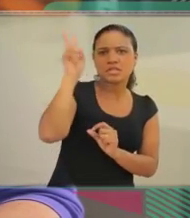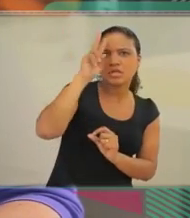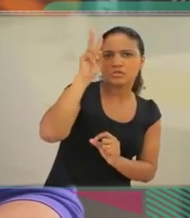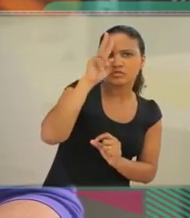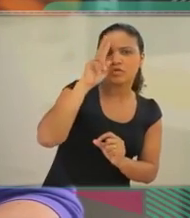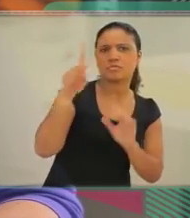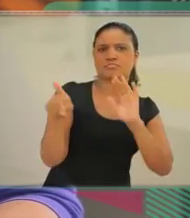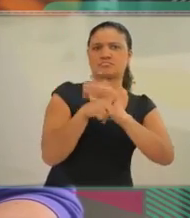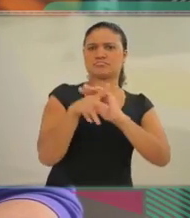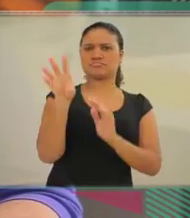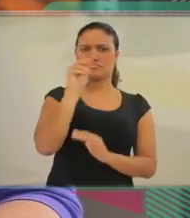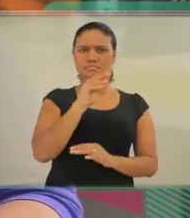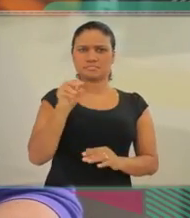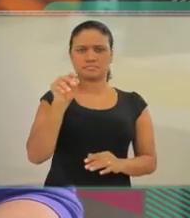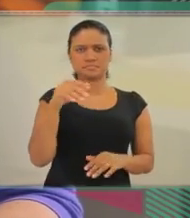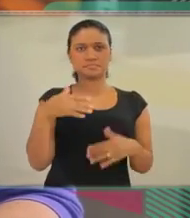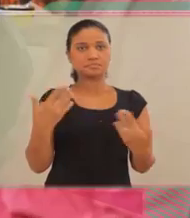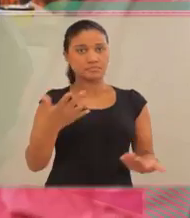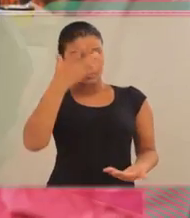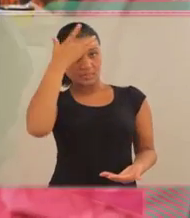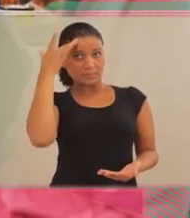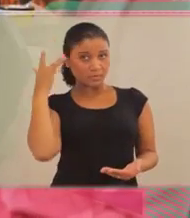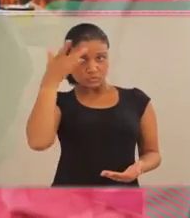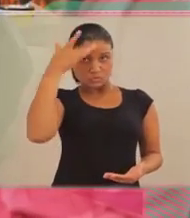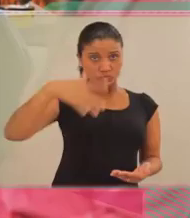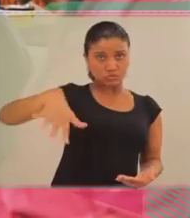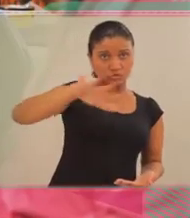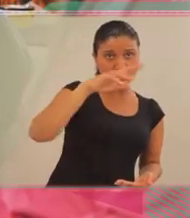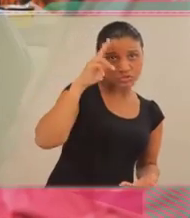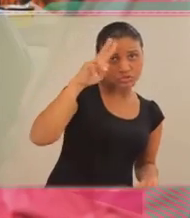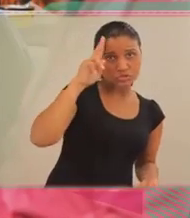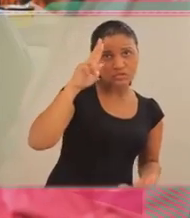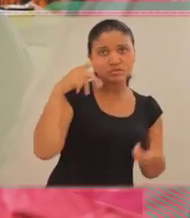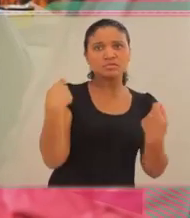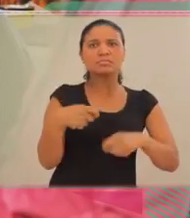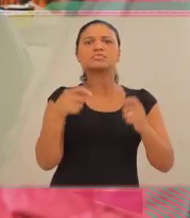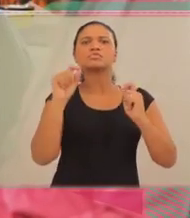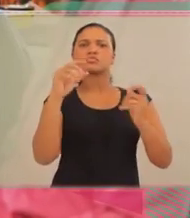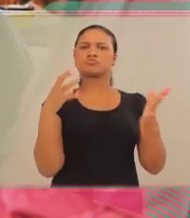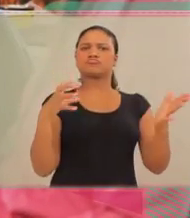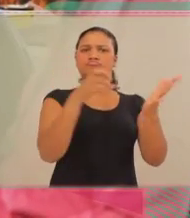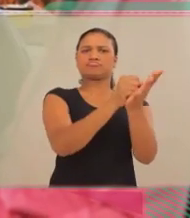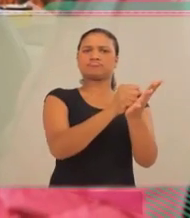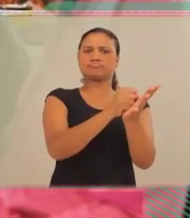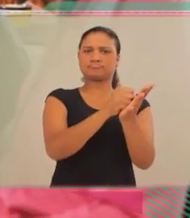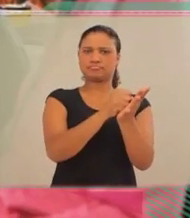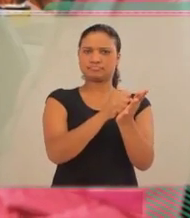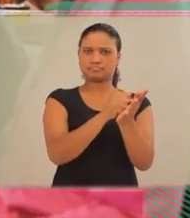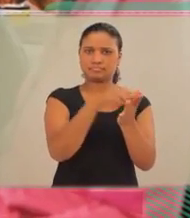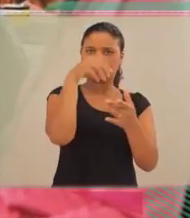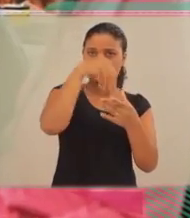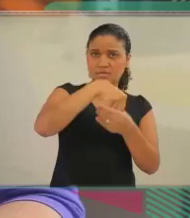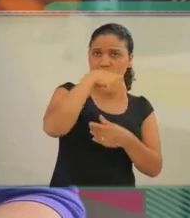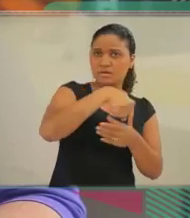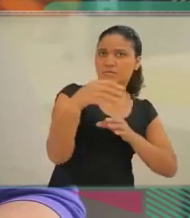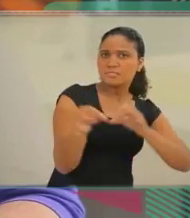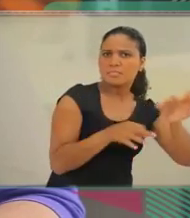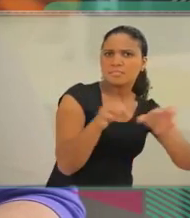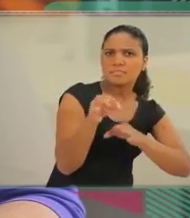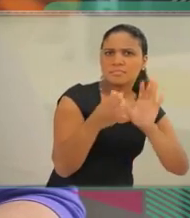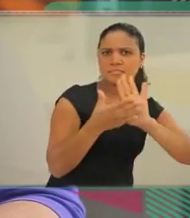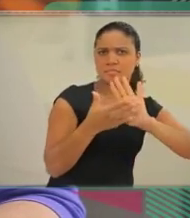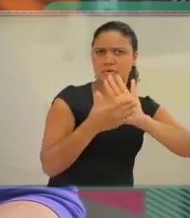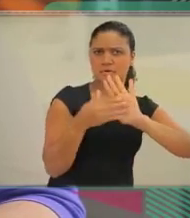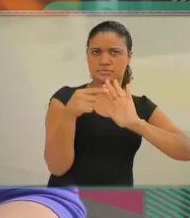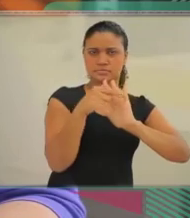basicamente era uma história oral, passando de pessoa a pessoa. E essa história precisaria ter sido registrada passo a passo. A nossa